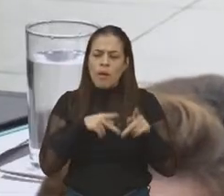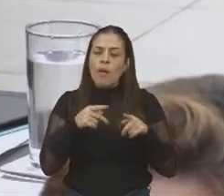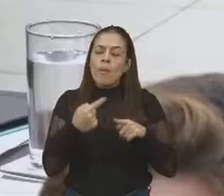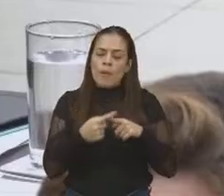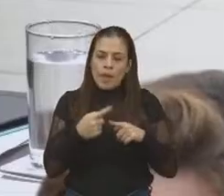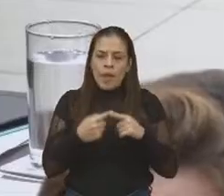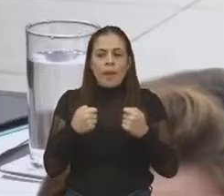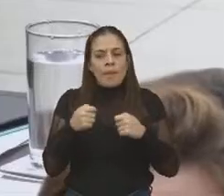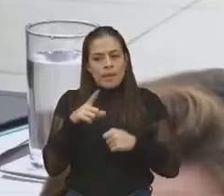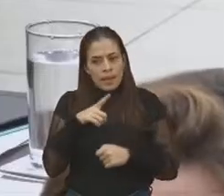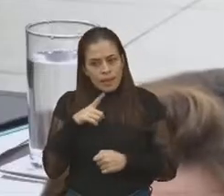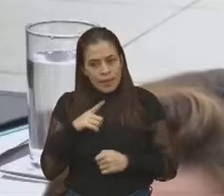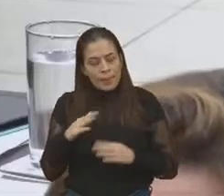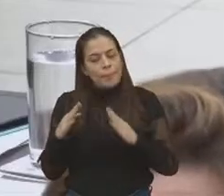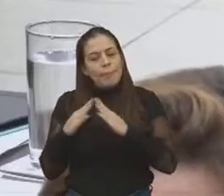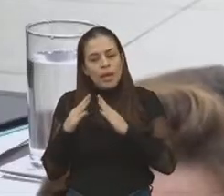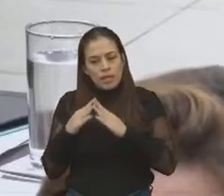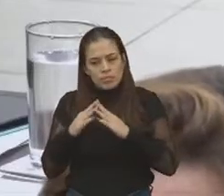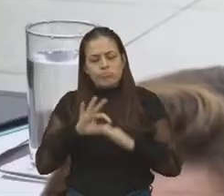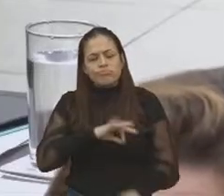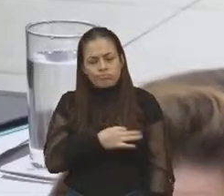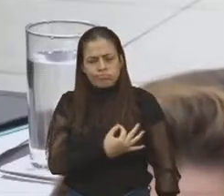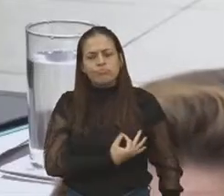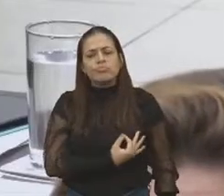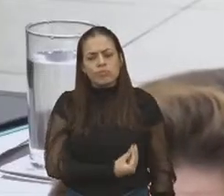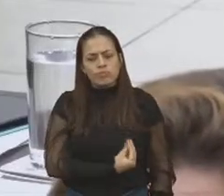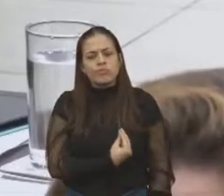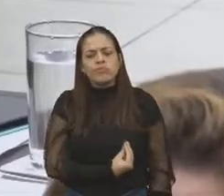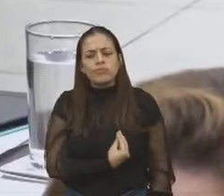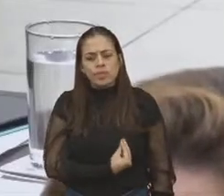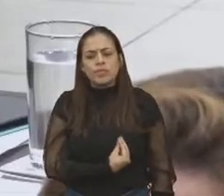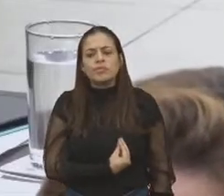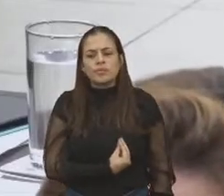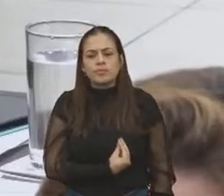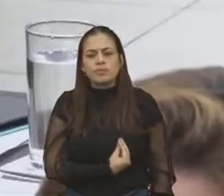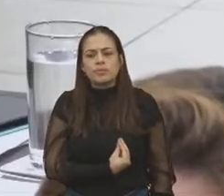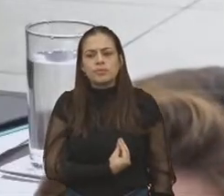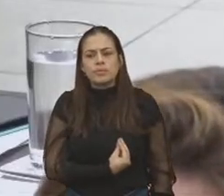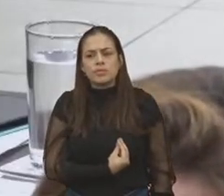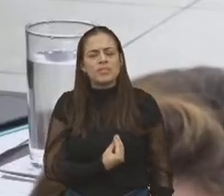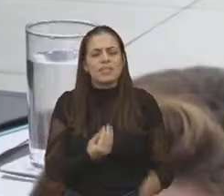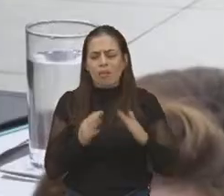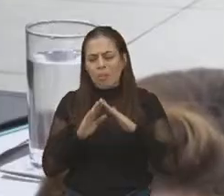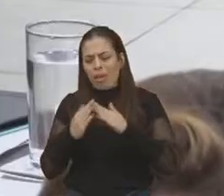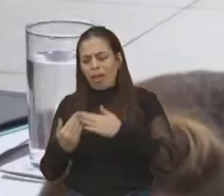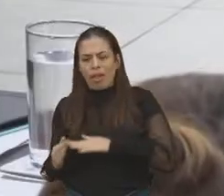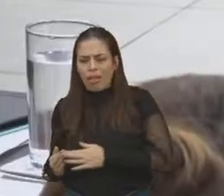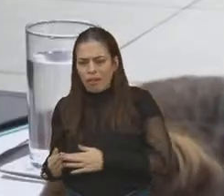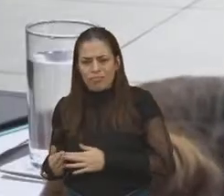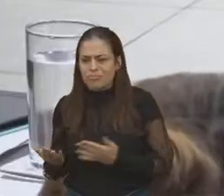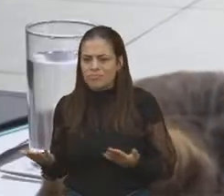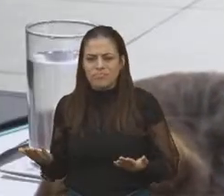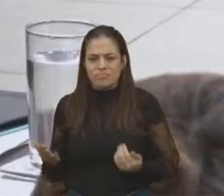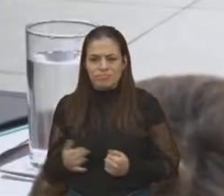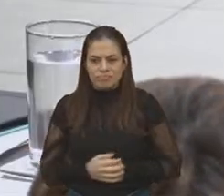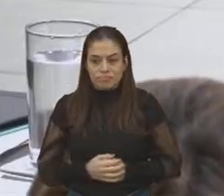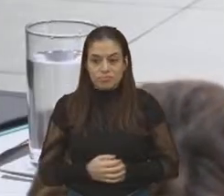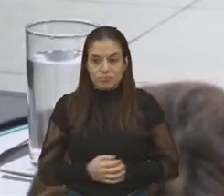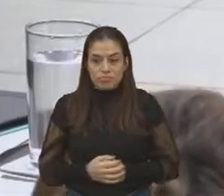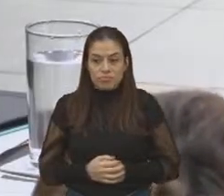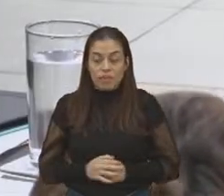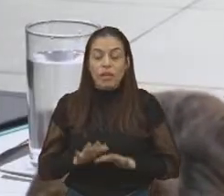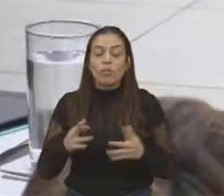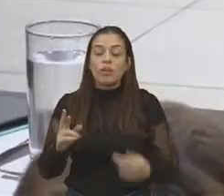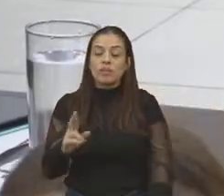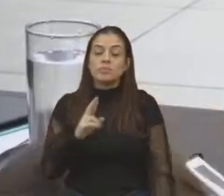ter uma casa, uma moradia digna para morar, não ficar morando embaixo dos barracos. Qual a